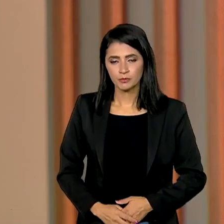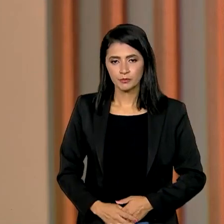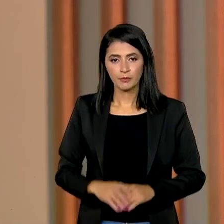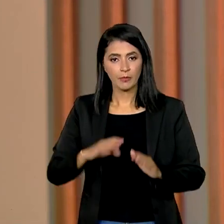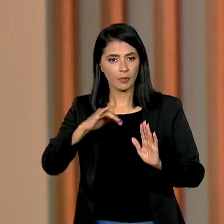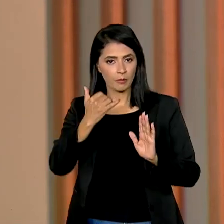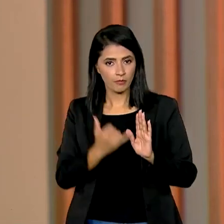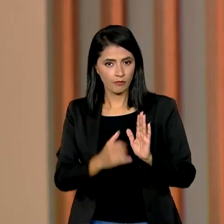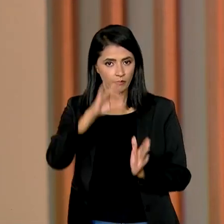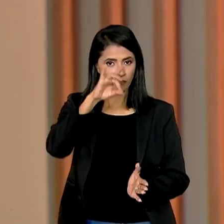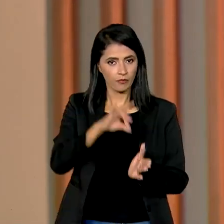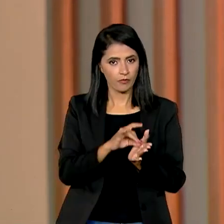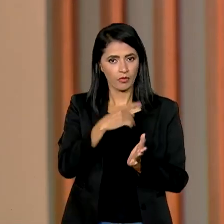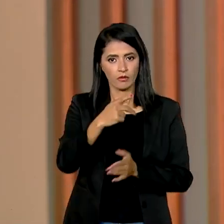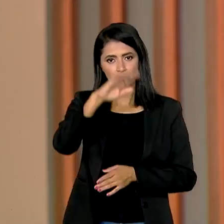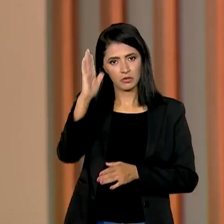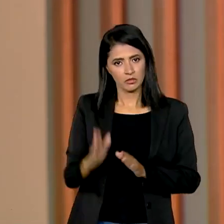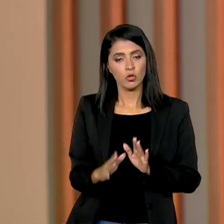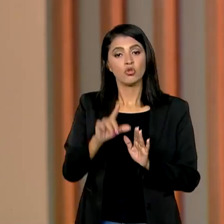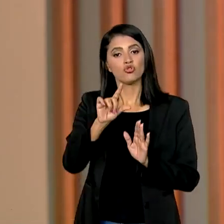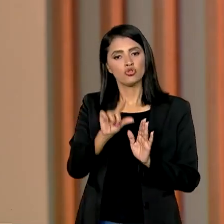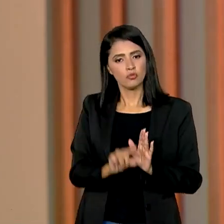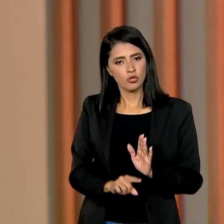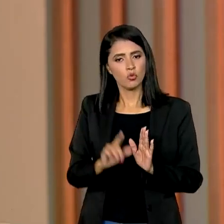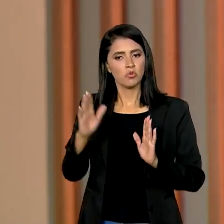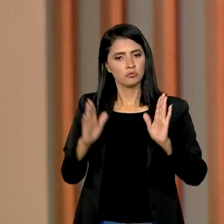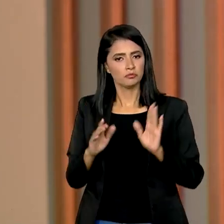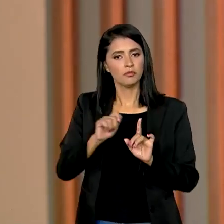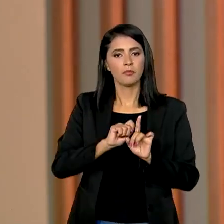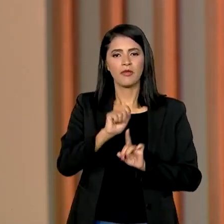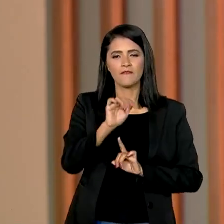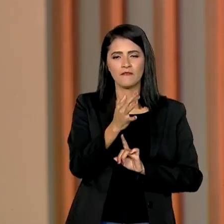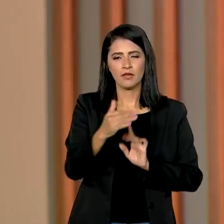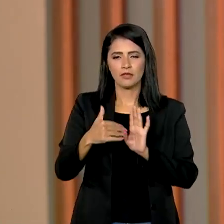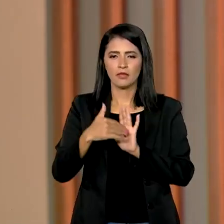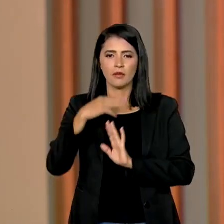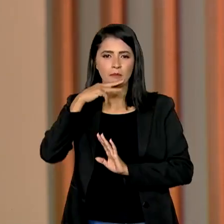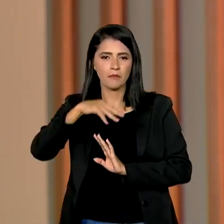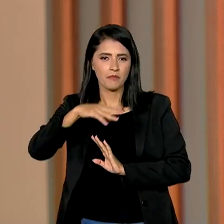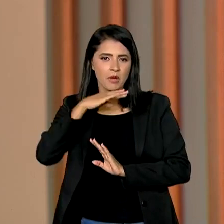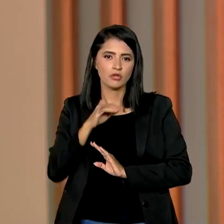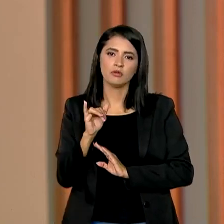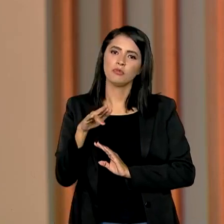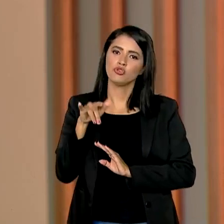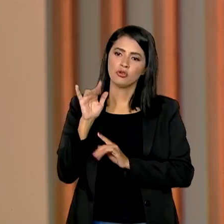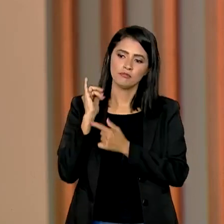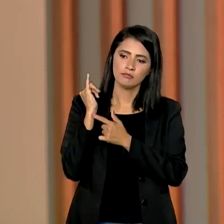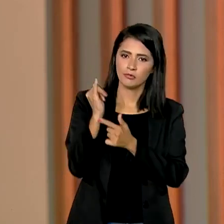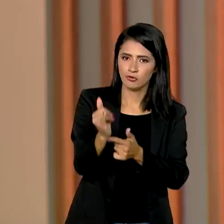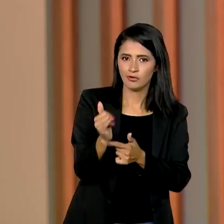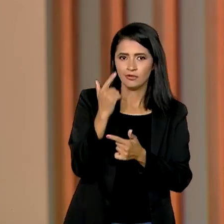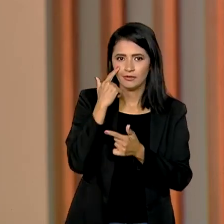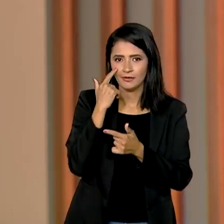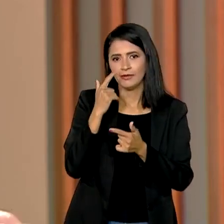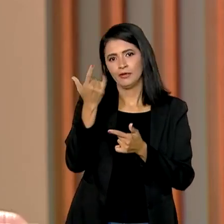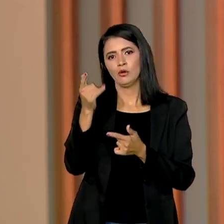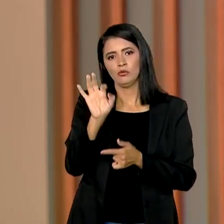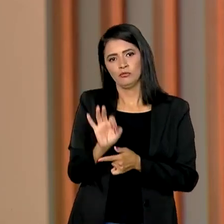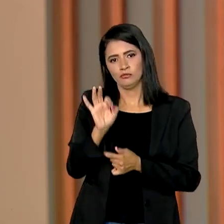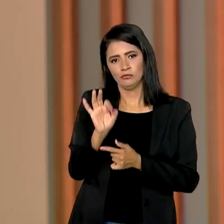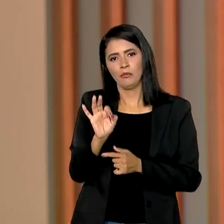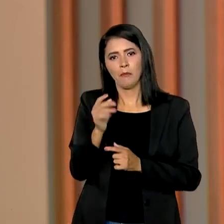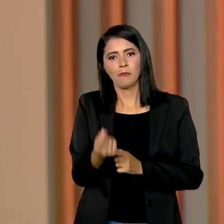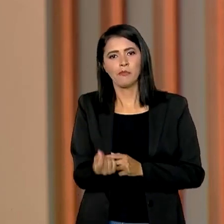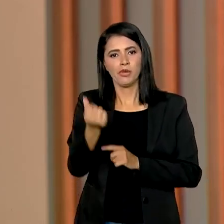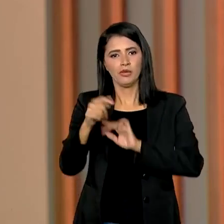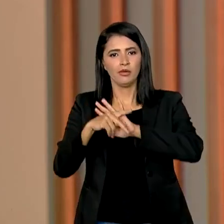inflação oficial no Brasil desacelerou na passagem de fevereiro para março, de acordo com o IBGE. É o que mostra o Índice Nacional de